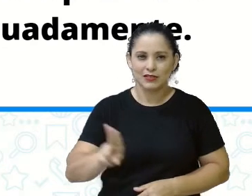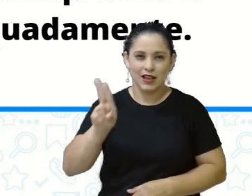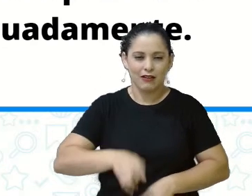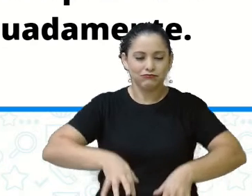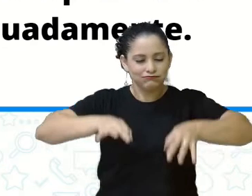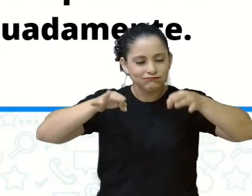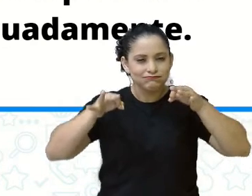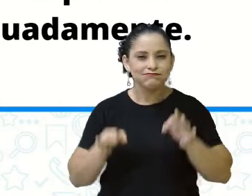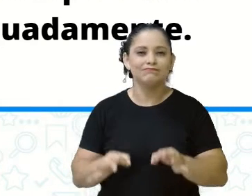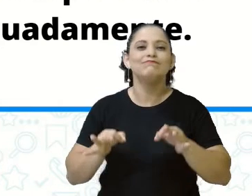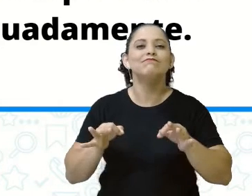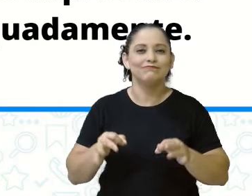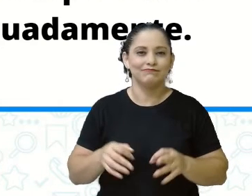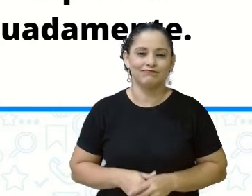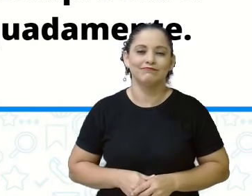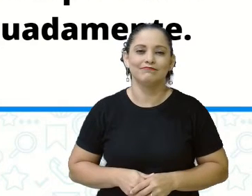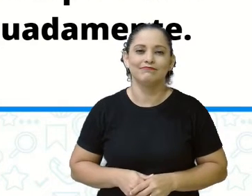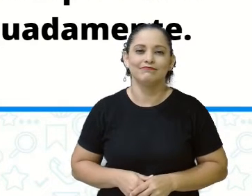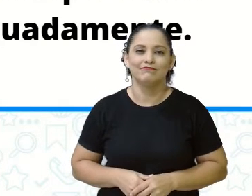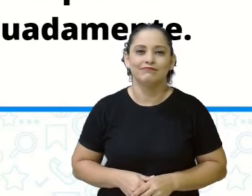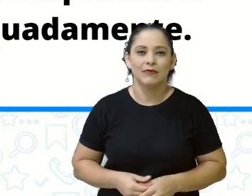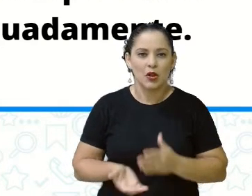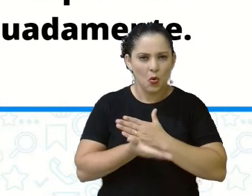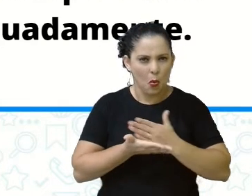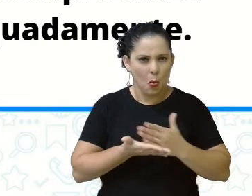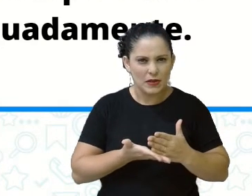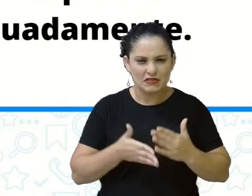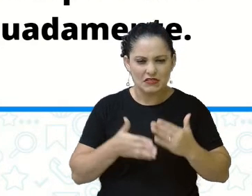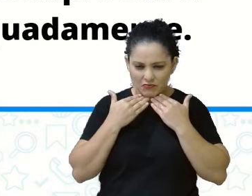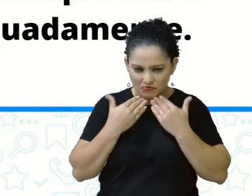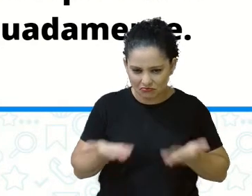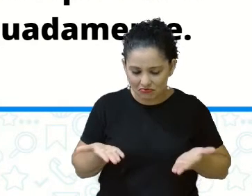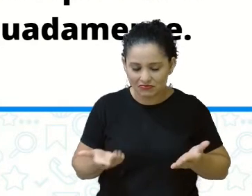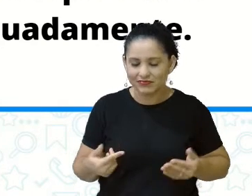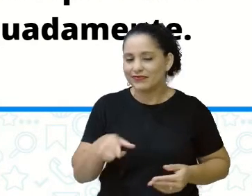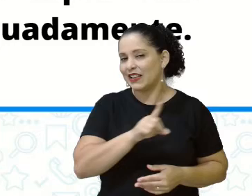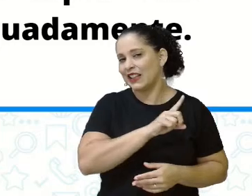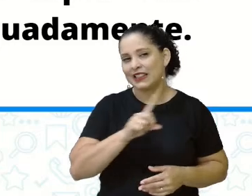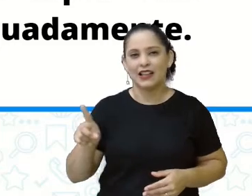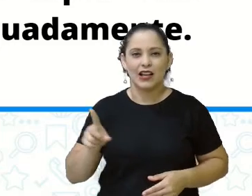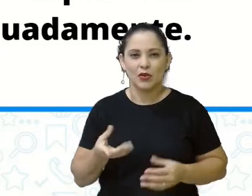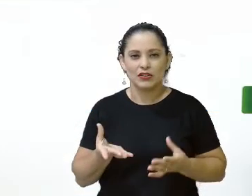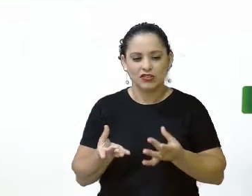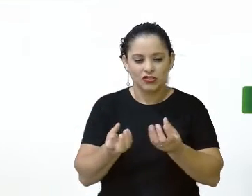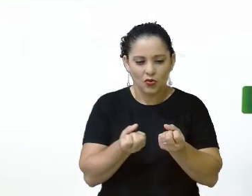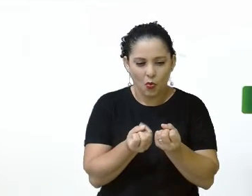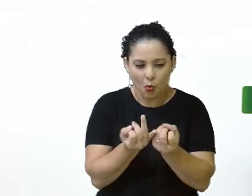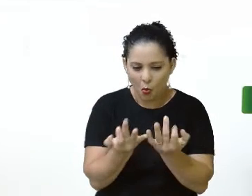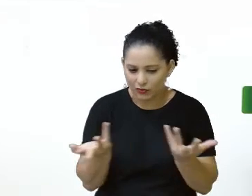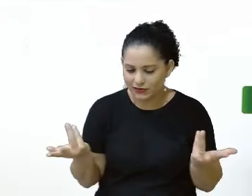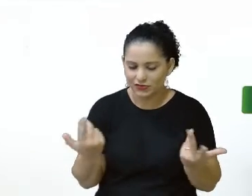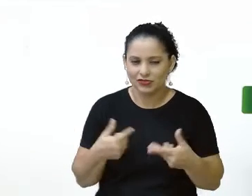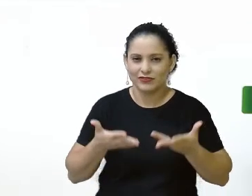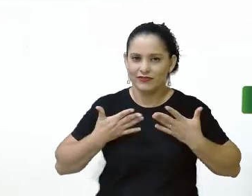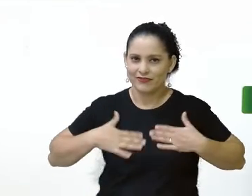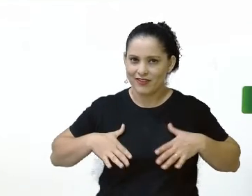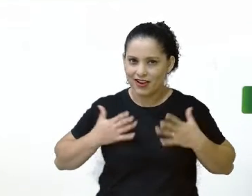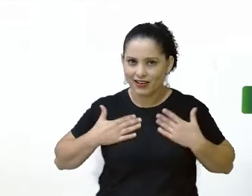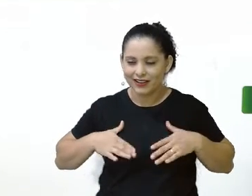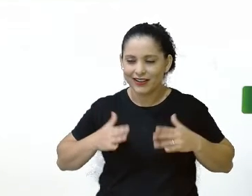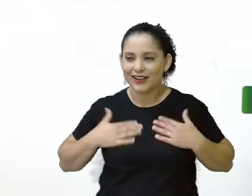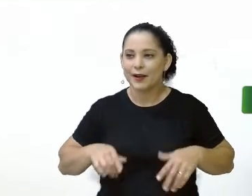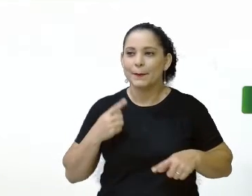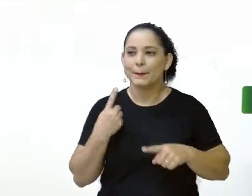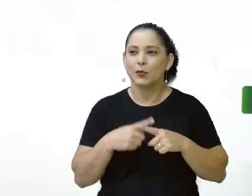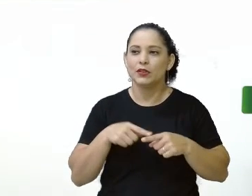adequadamente. Eu não comecei à toa quinto ano. Não comecei essas contas devagarzinho. Eu trouxe